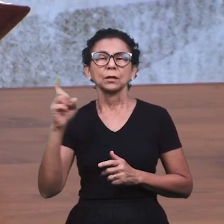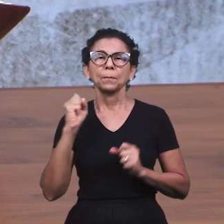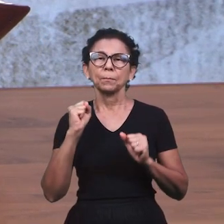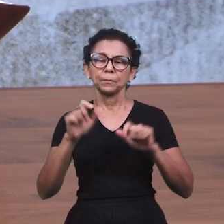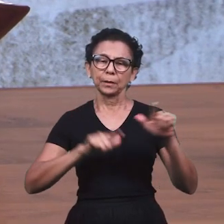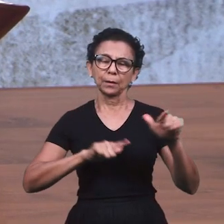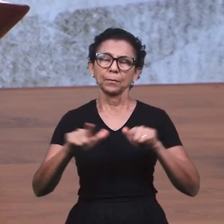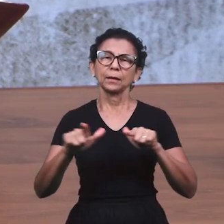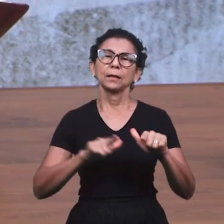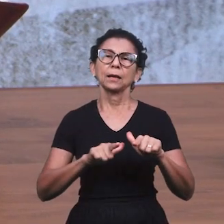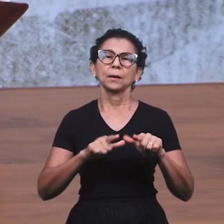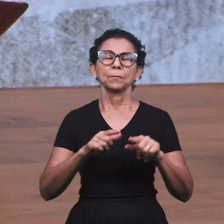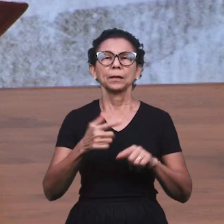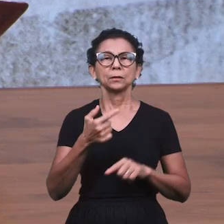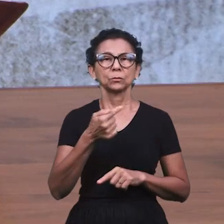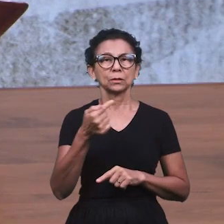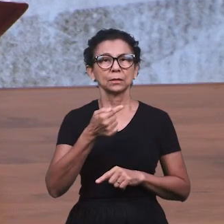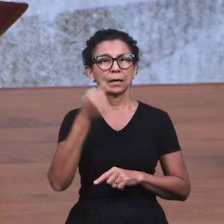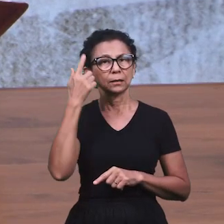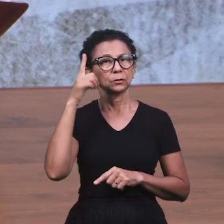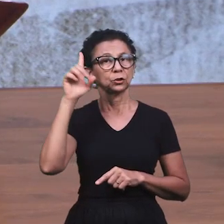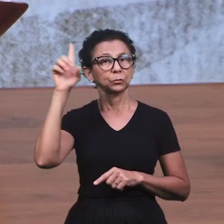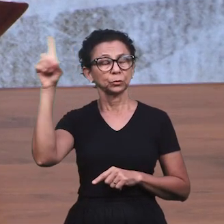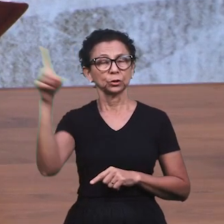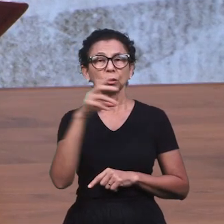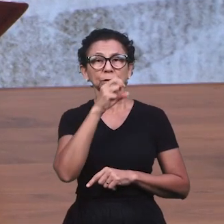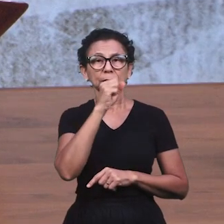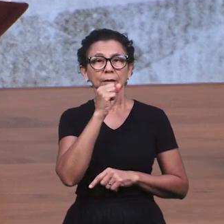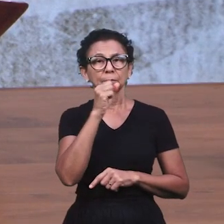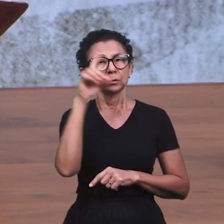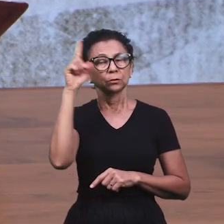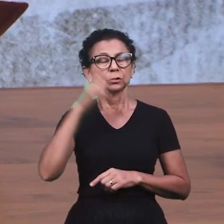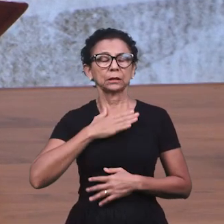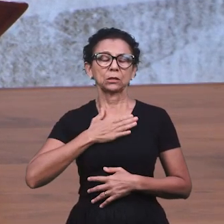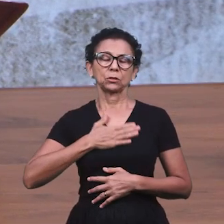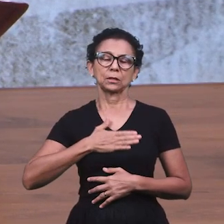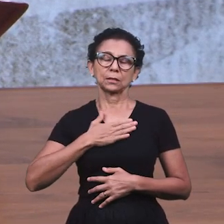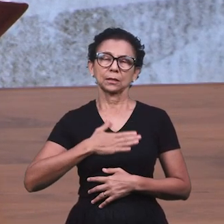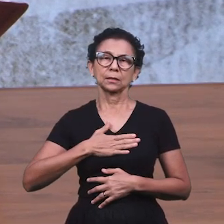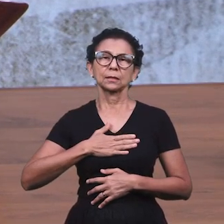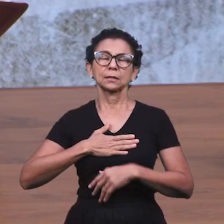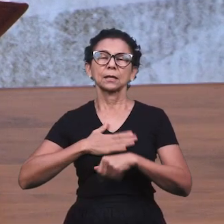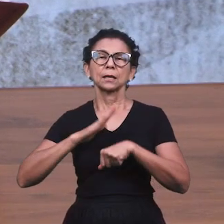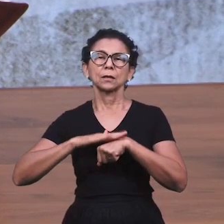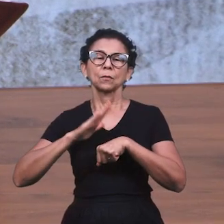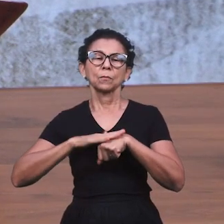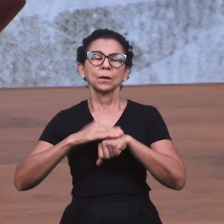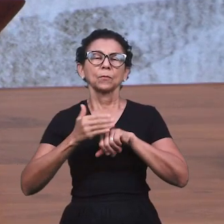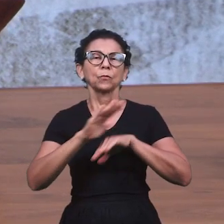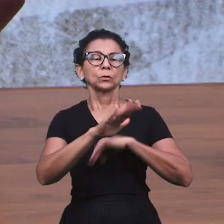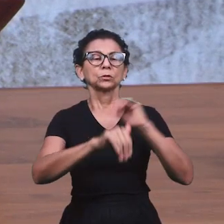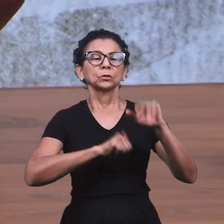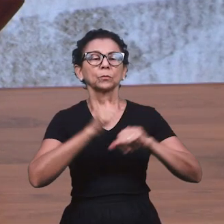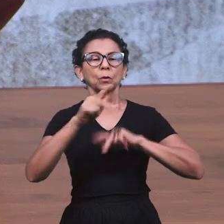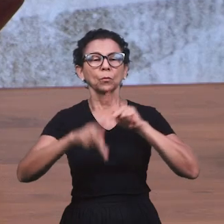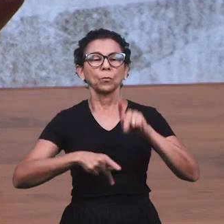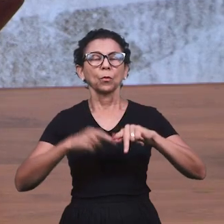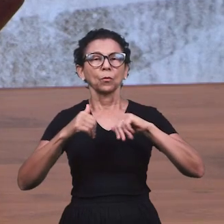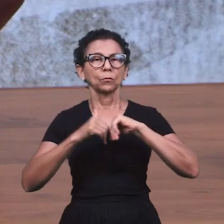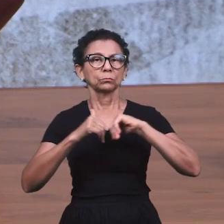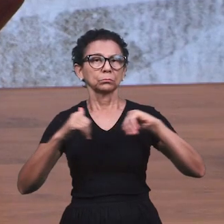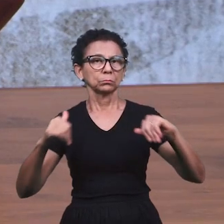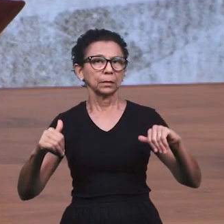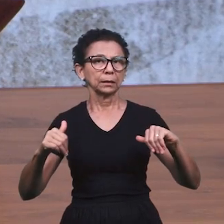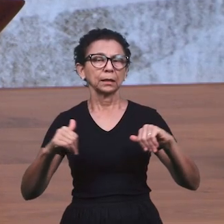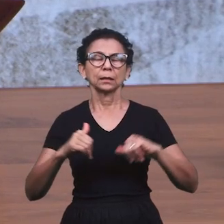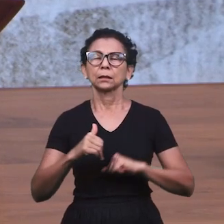7º dia será o sábado do descanso, santa convocação. Nenhuma obra fareis,